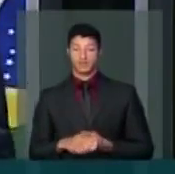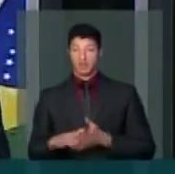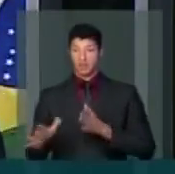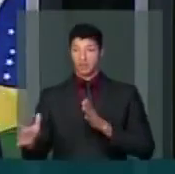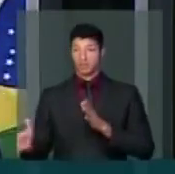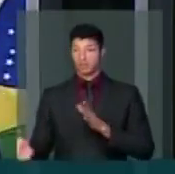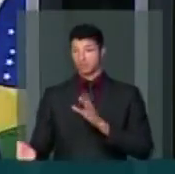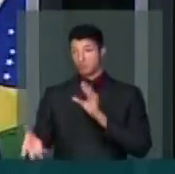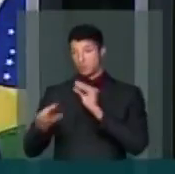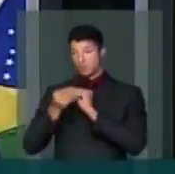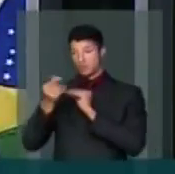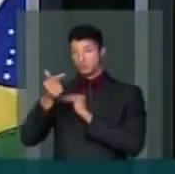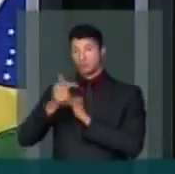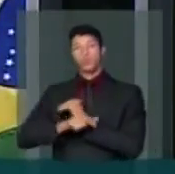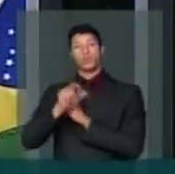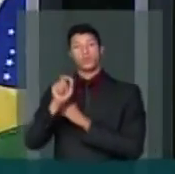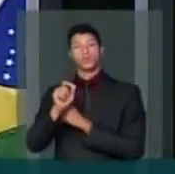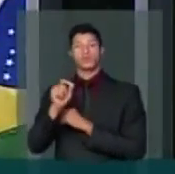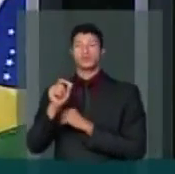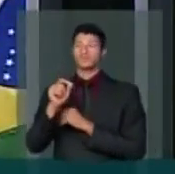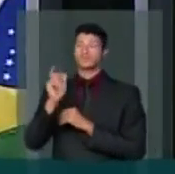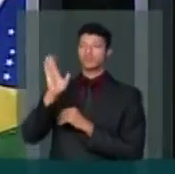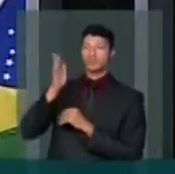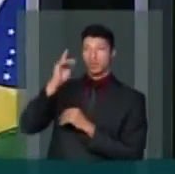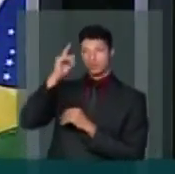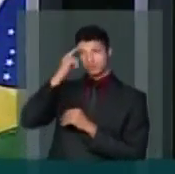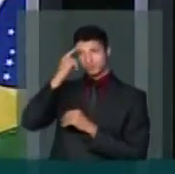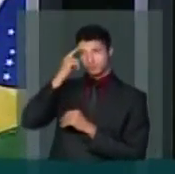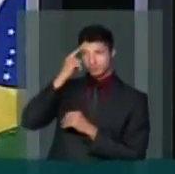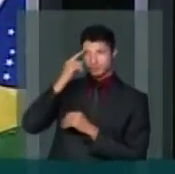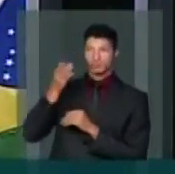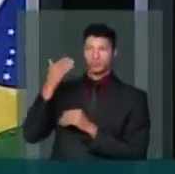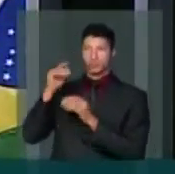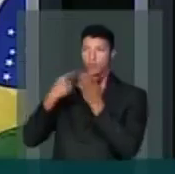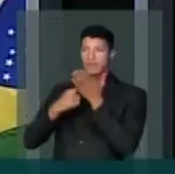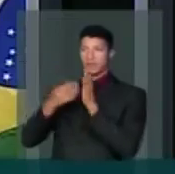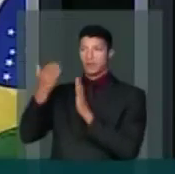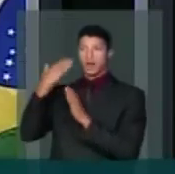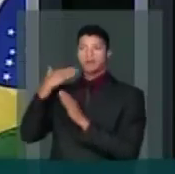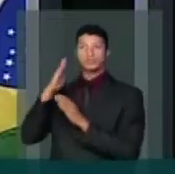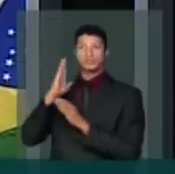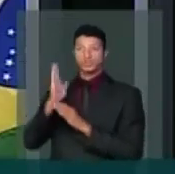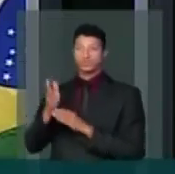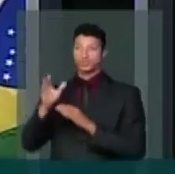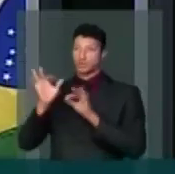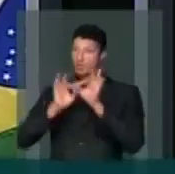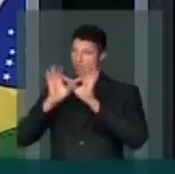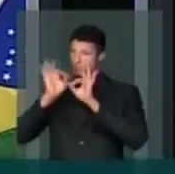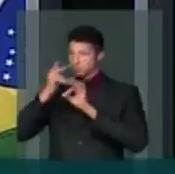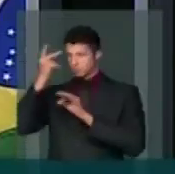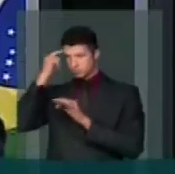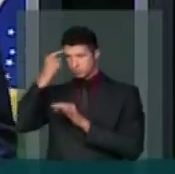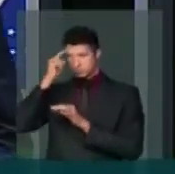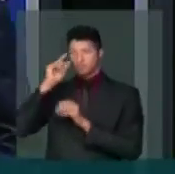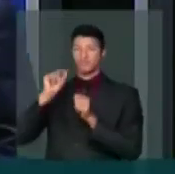reiterar o que premeditadamente já arquitetou